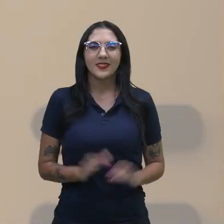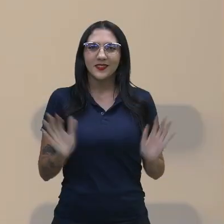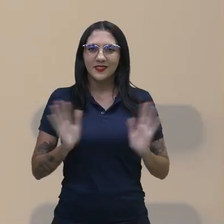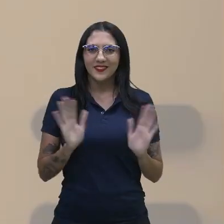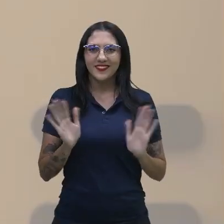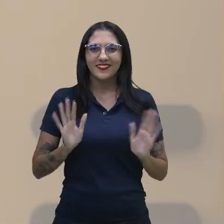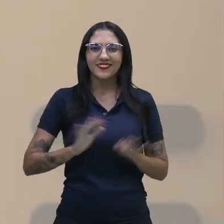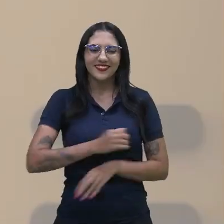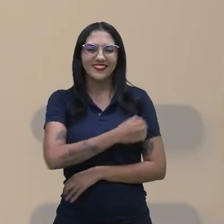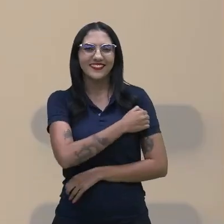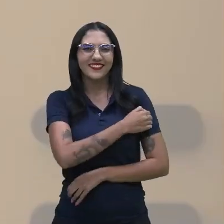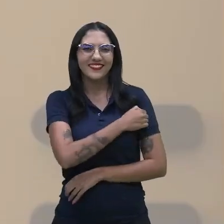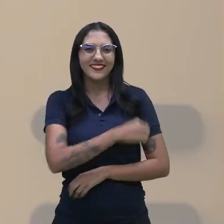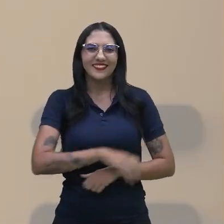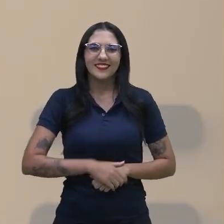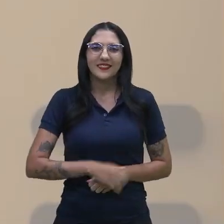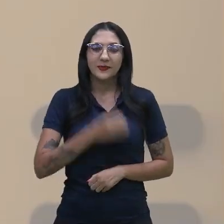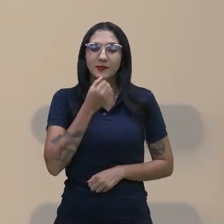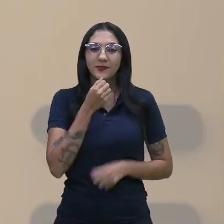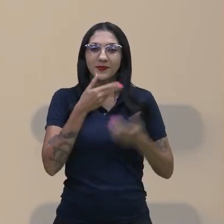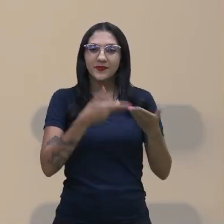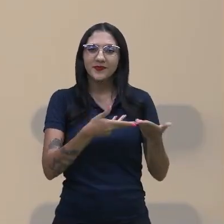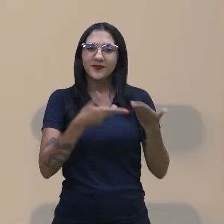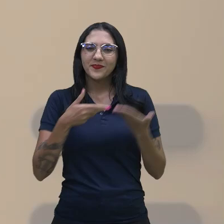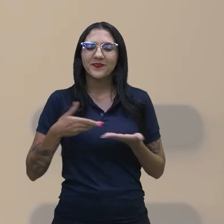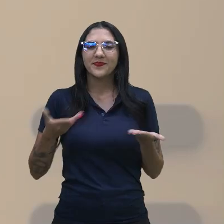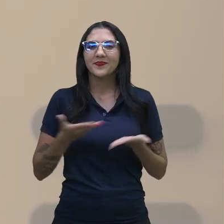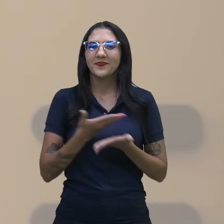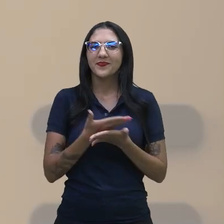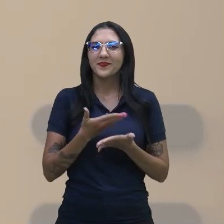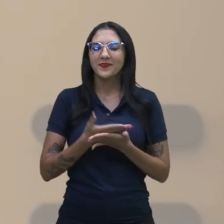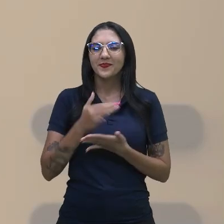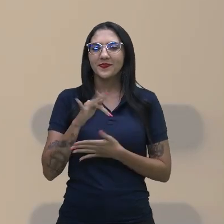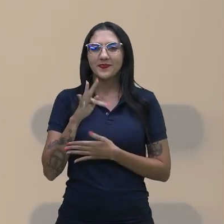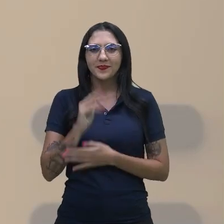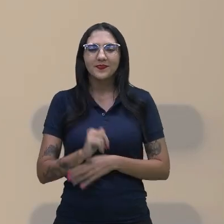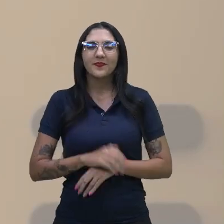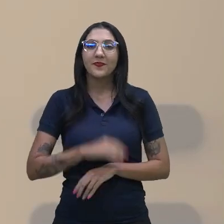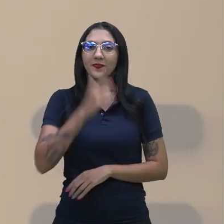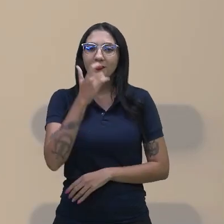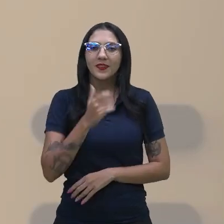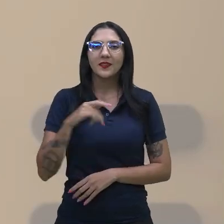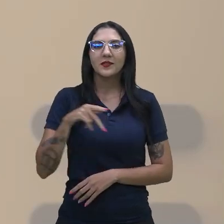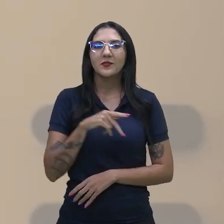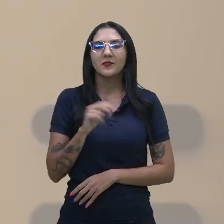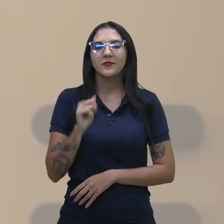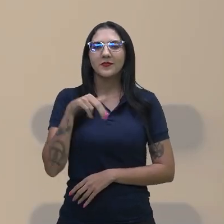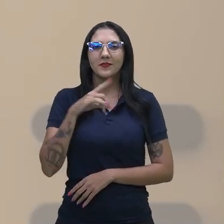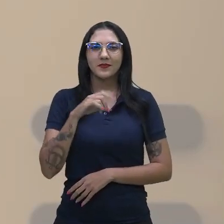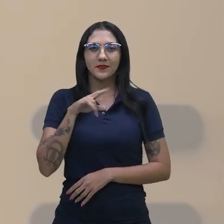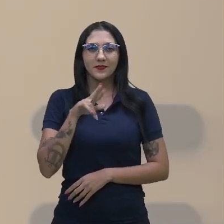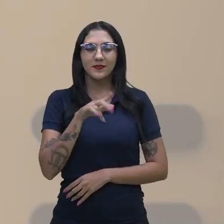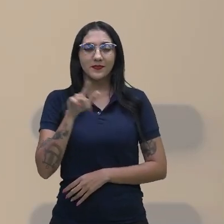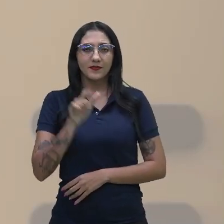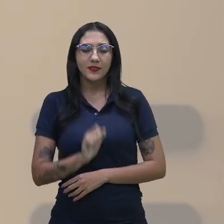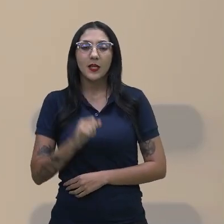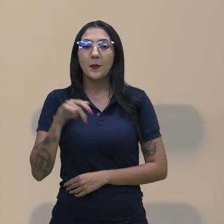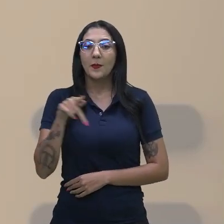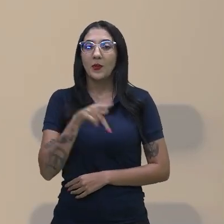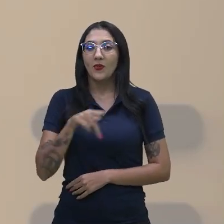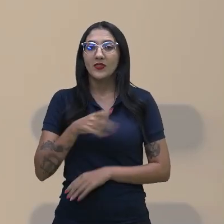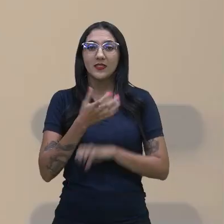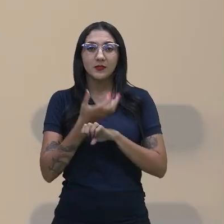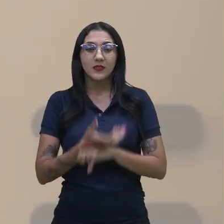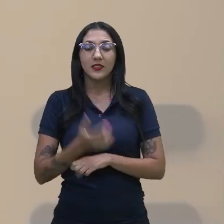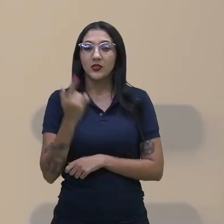Olá, tudo bem com vocês? Sejam todos bem-vindos à nossa aula da IFA. Sou a professora Andresa Xavier, professora do